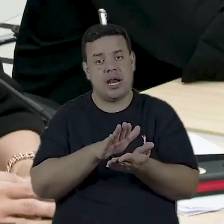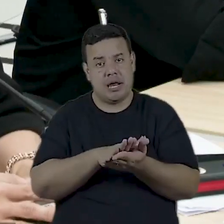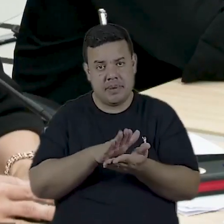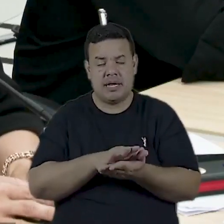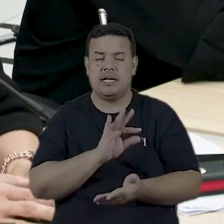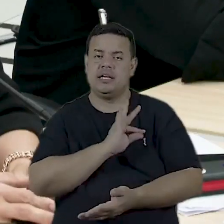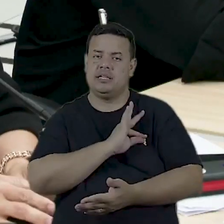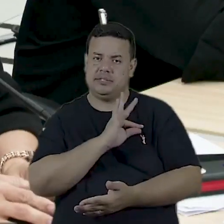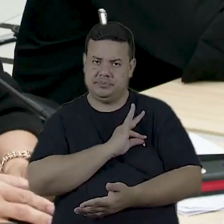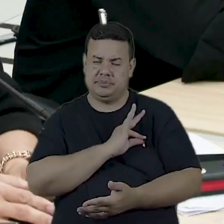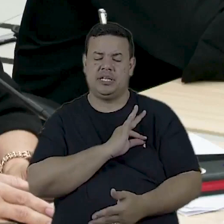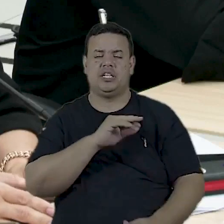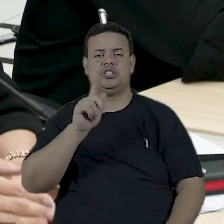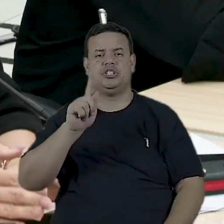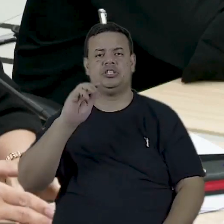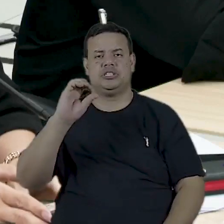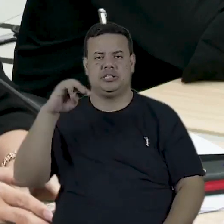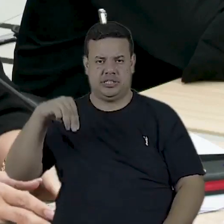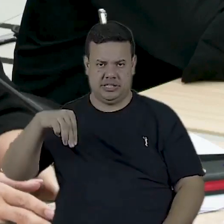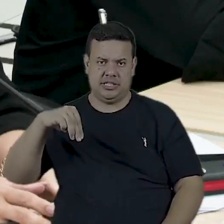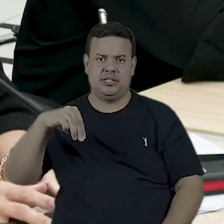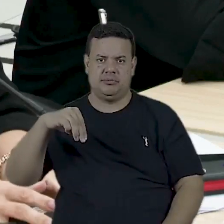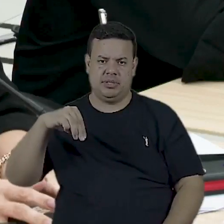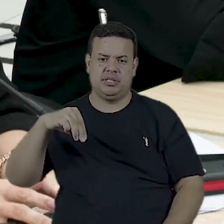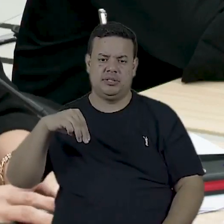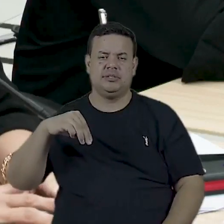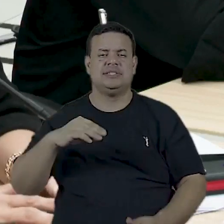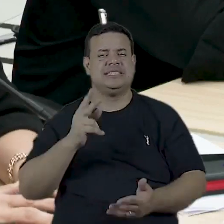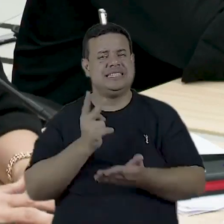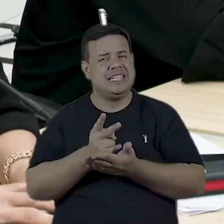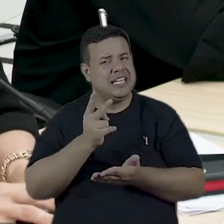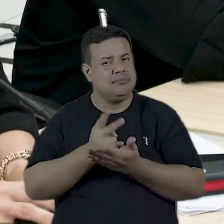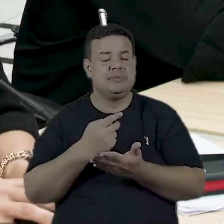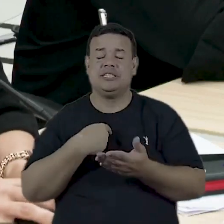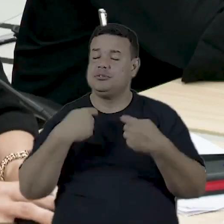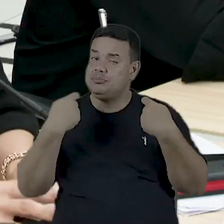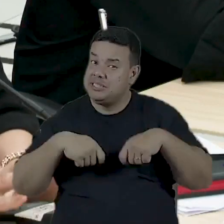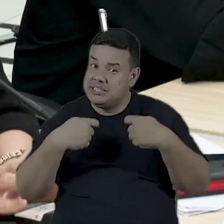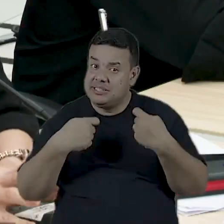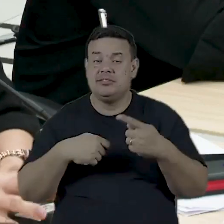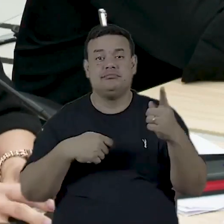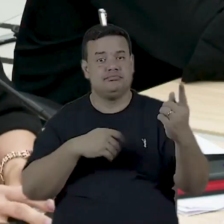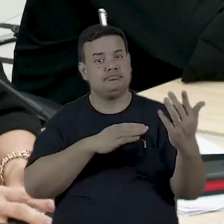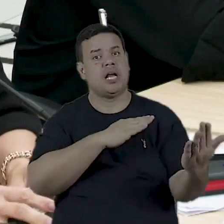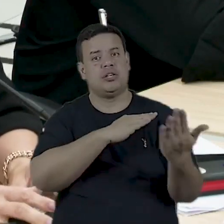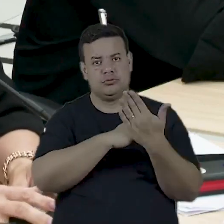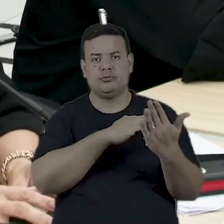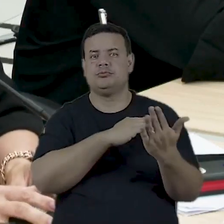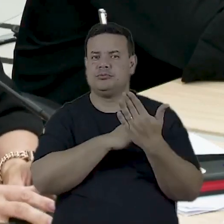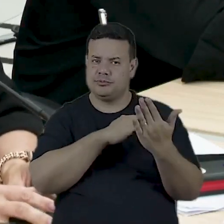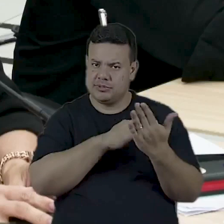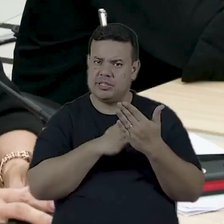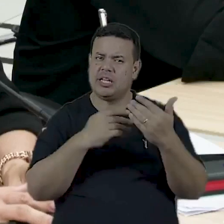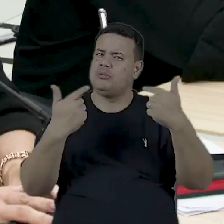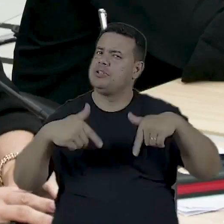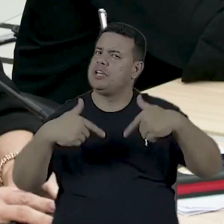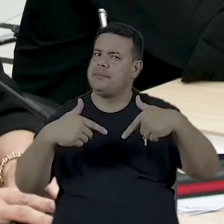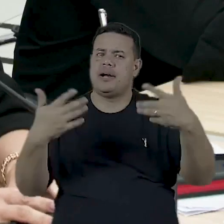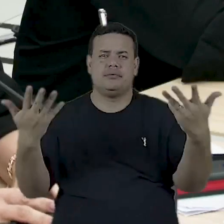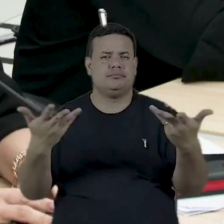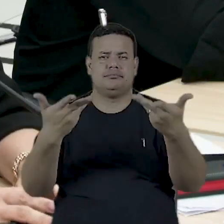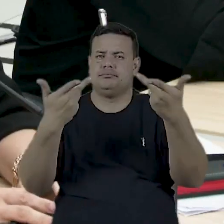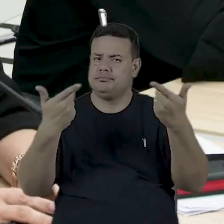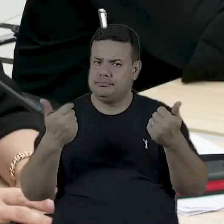deixar de falar, que sempre que eu preciso, eles me atendem. Estão fazendo um trabalho excelente.